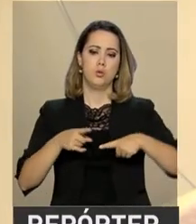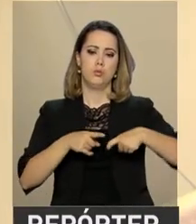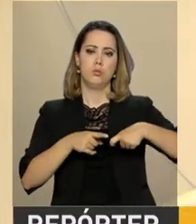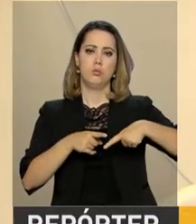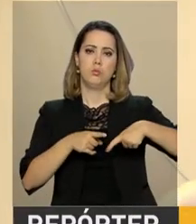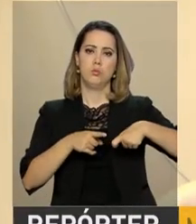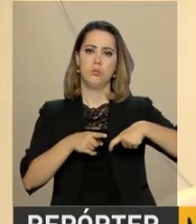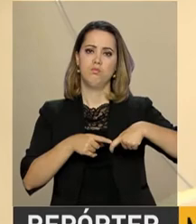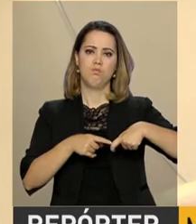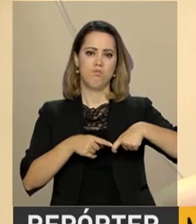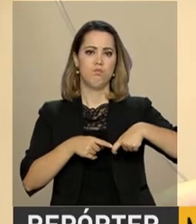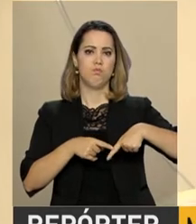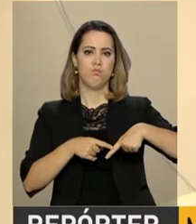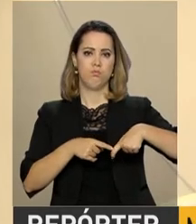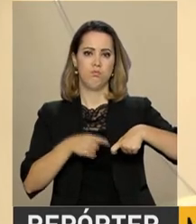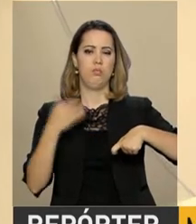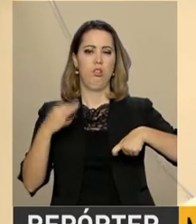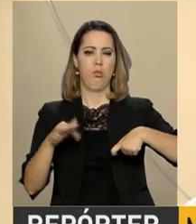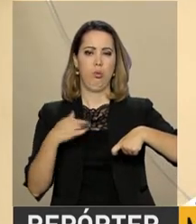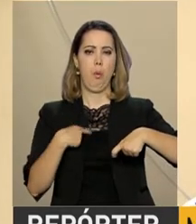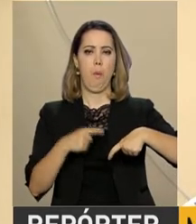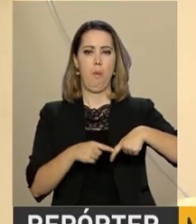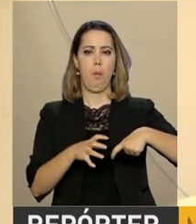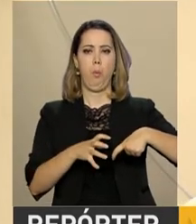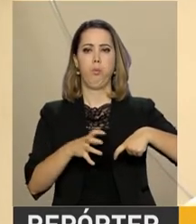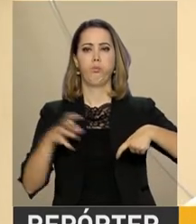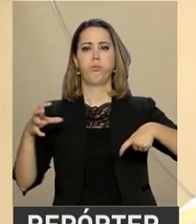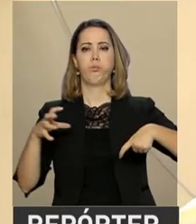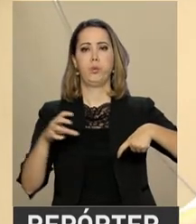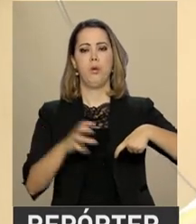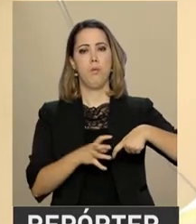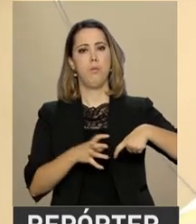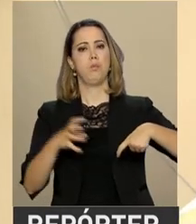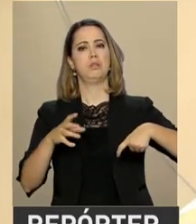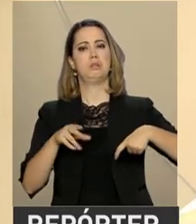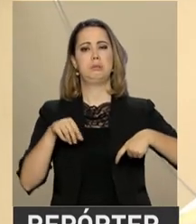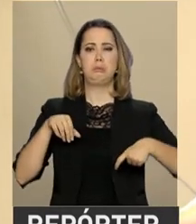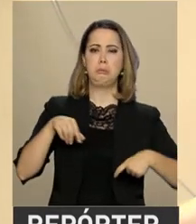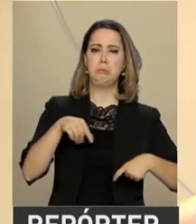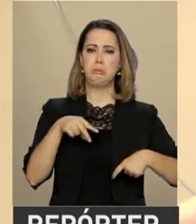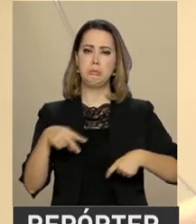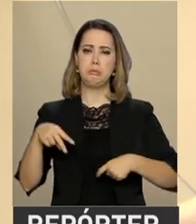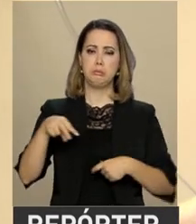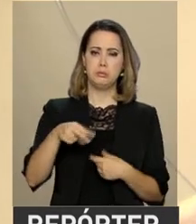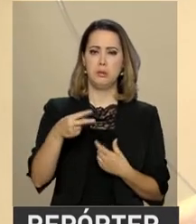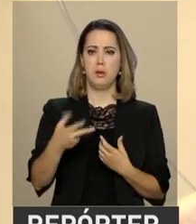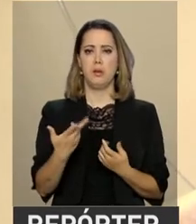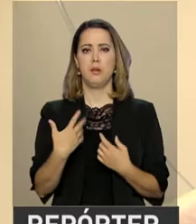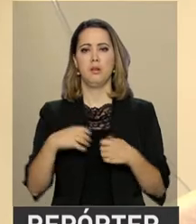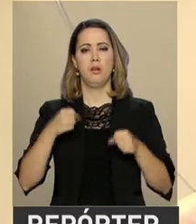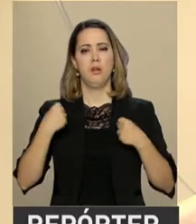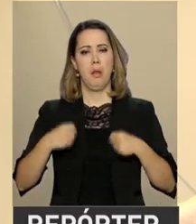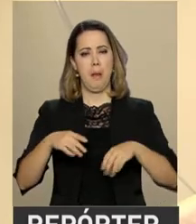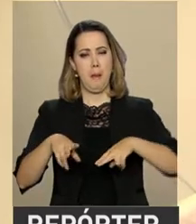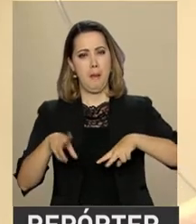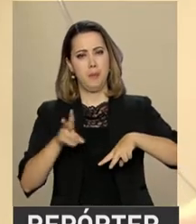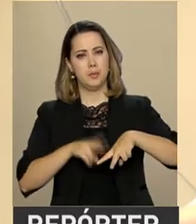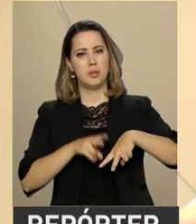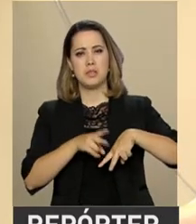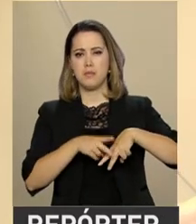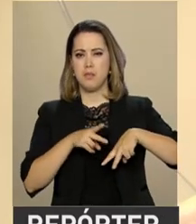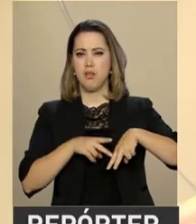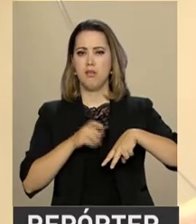dor no joelho inchado é achada um pôde andar direito as perna estava muito inchada